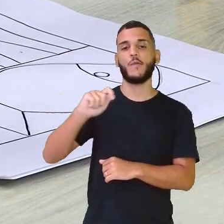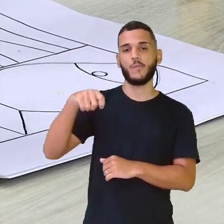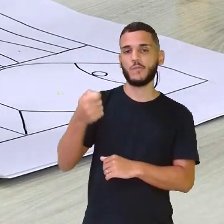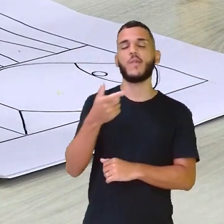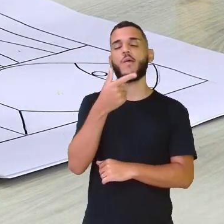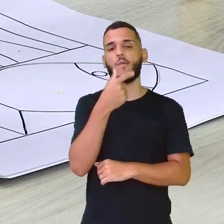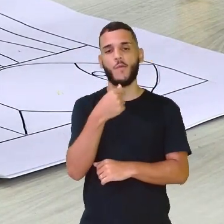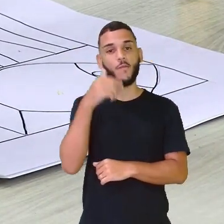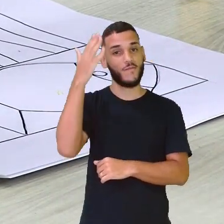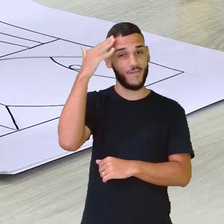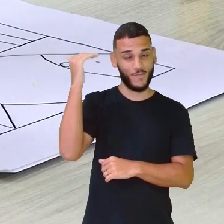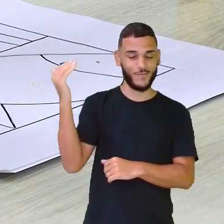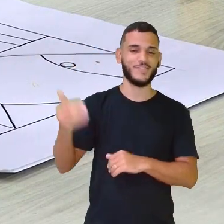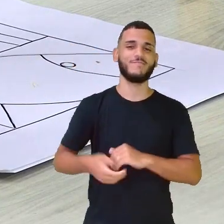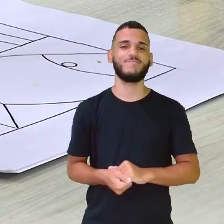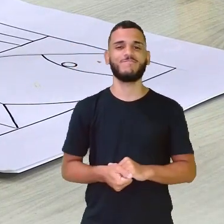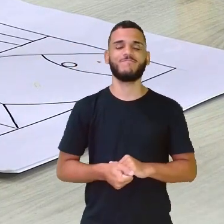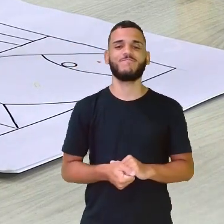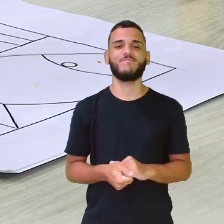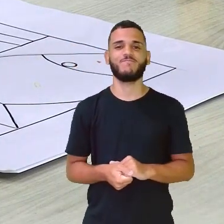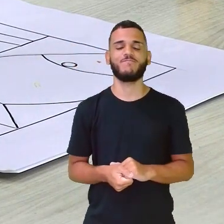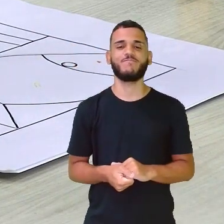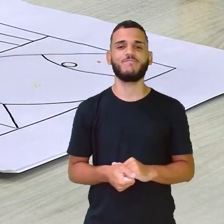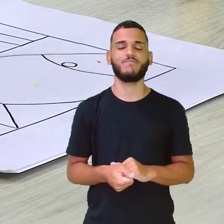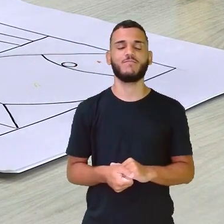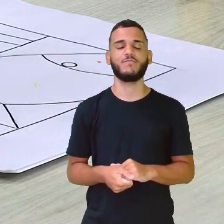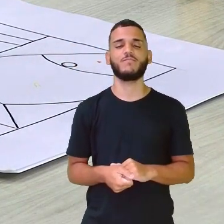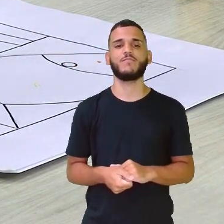desse artista famoso, tá? Então agora a gente vai